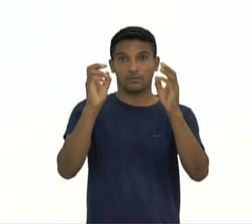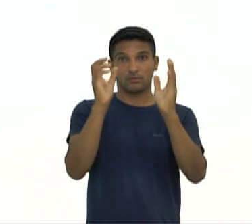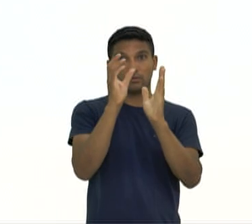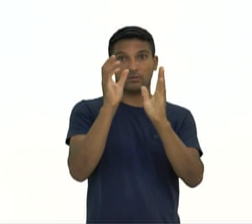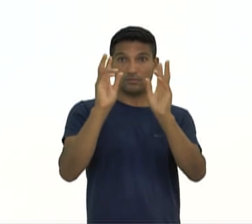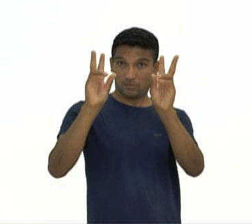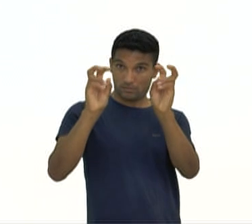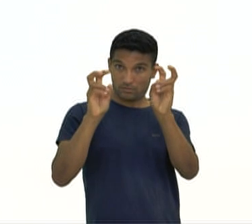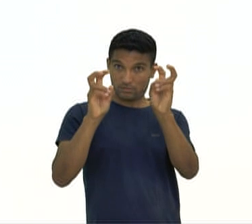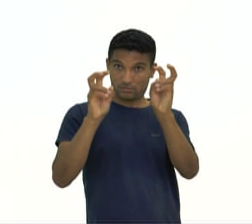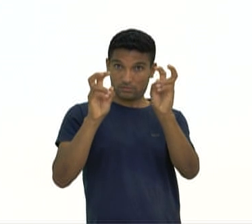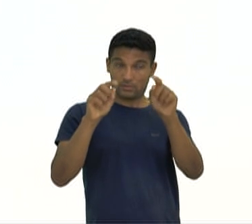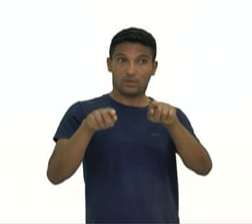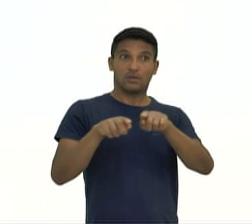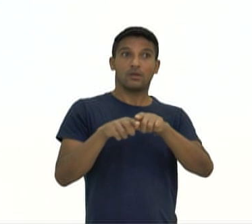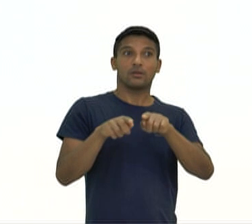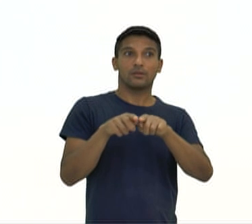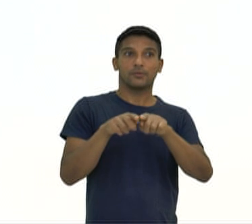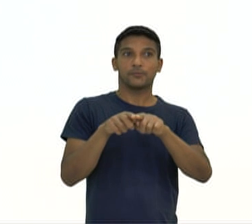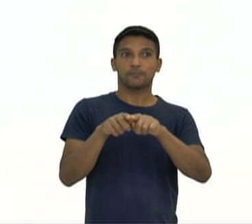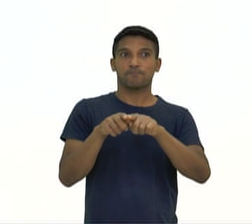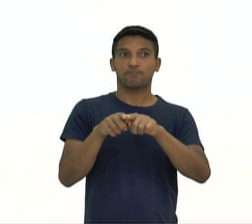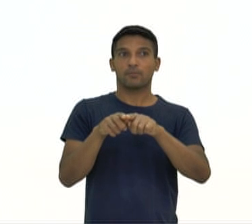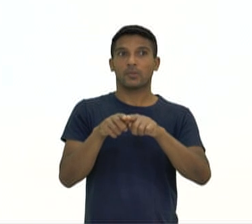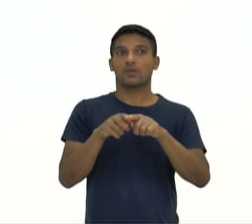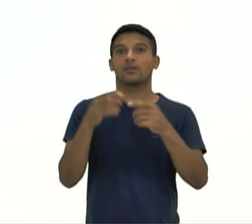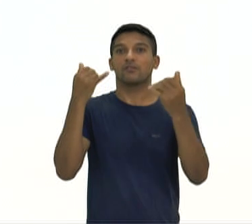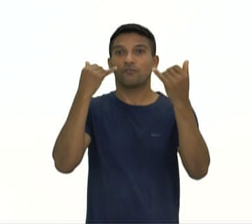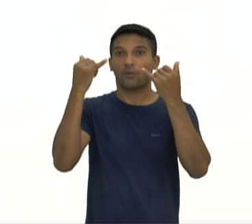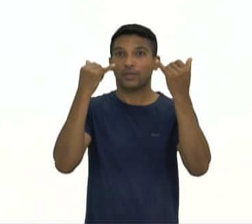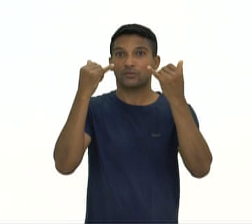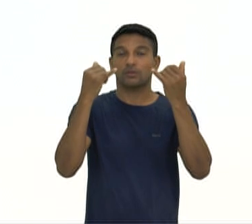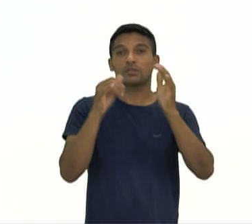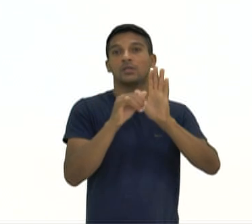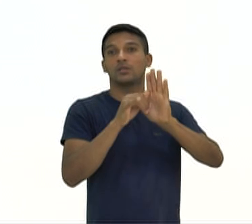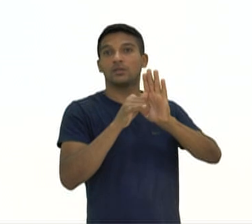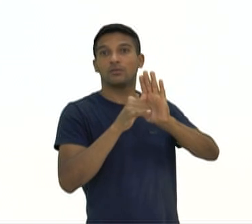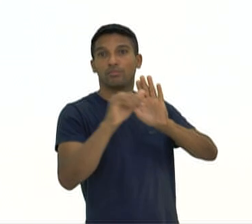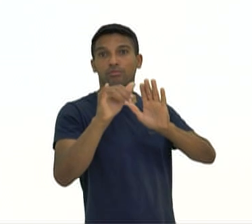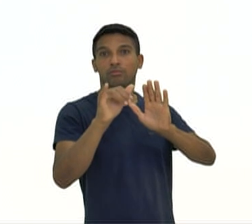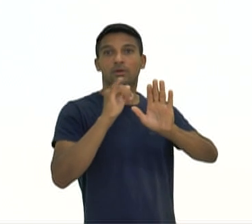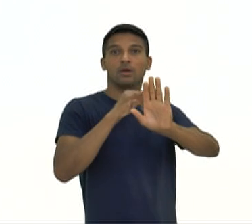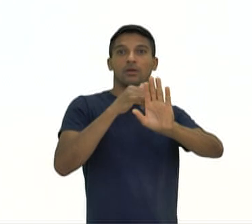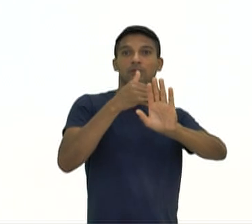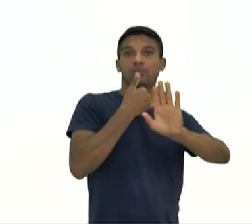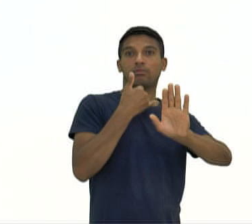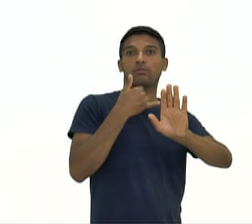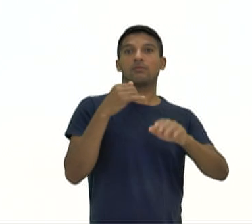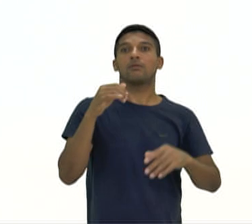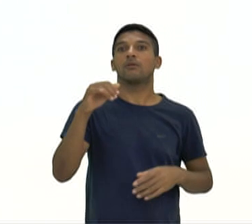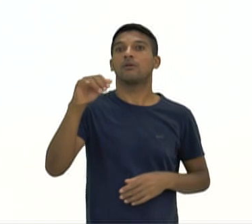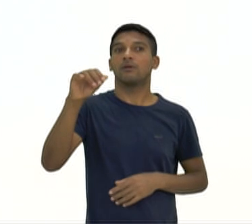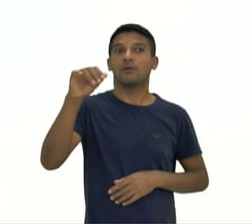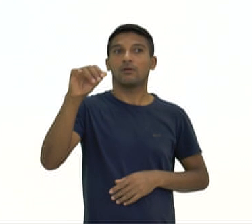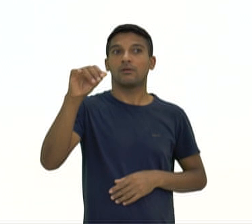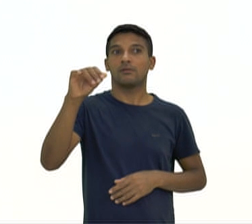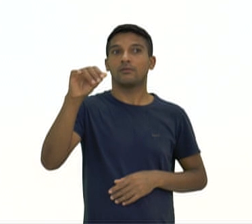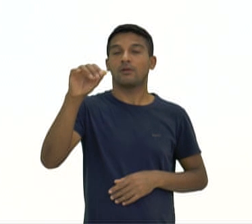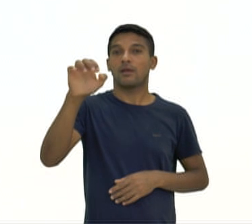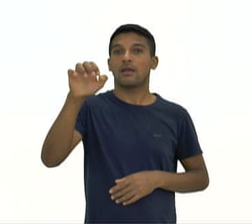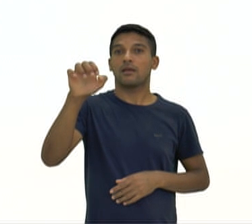implícitas, identificar tese e argumentos. Isso mesmo, iremos revisar a